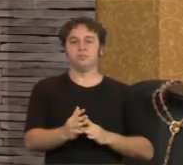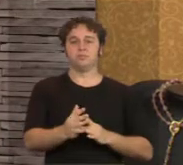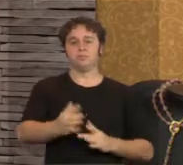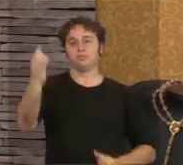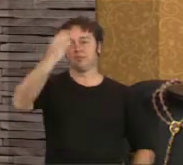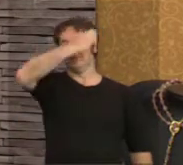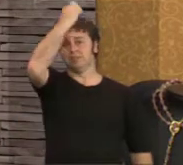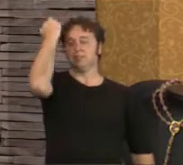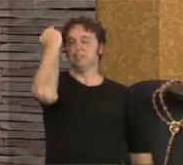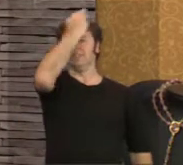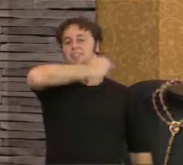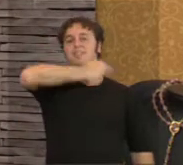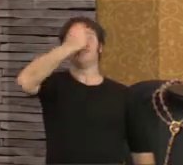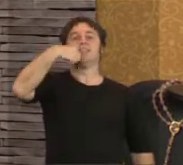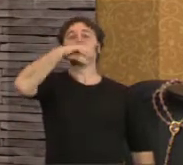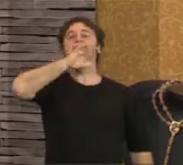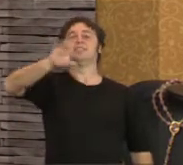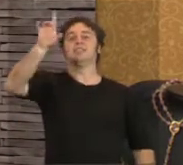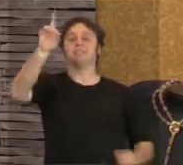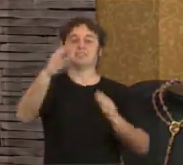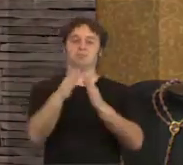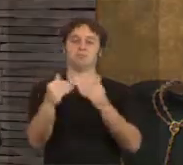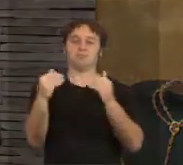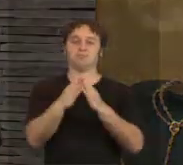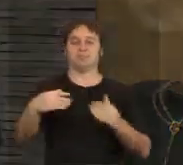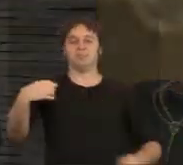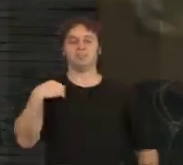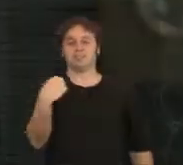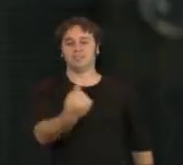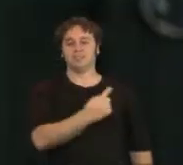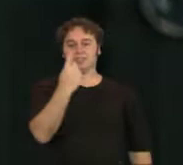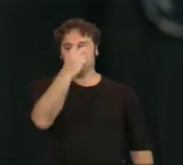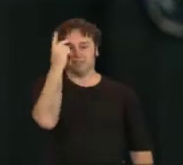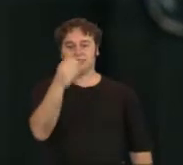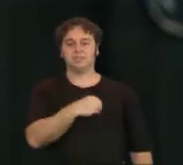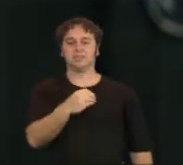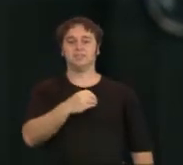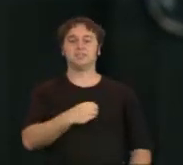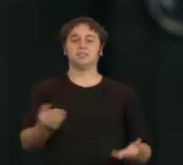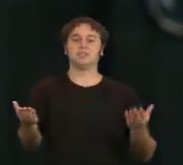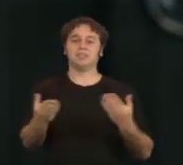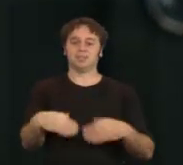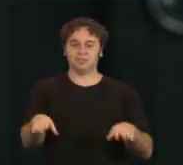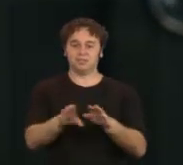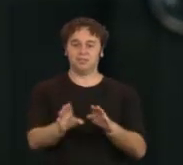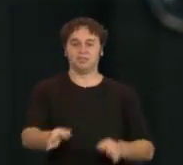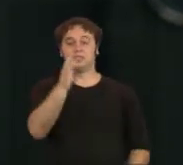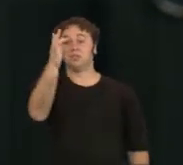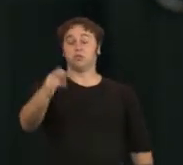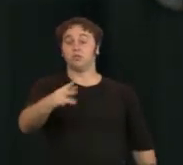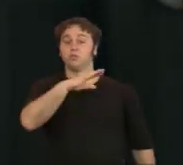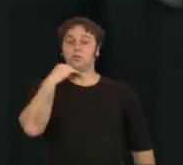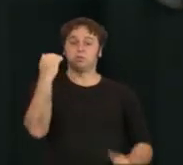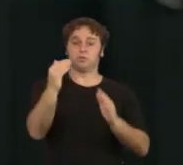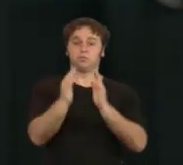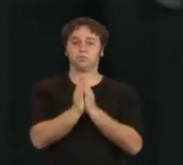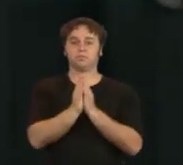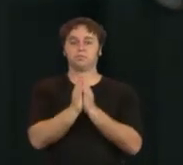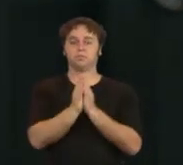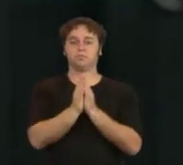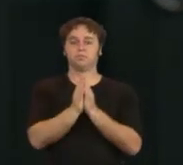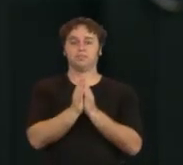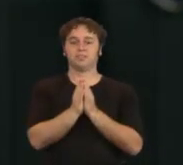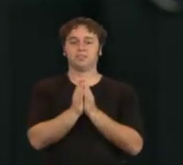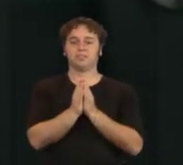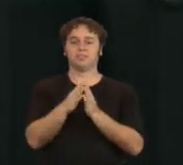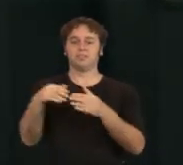bendito é o fruto do vosso ventre, Jesus. Santa Maria, Mãe de Deus, rogai por nós, pecadores, agora e na hora de